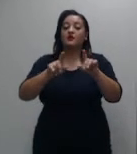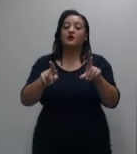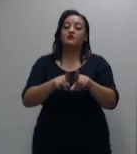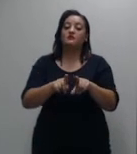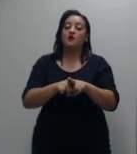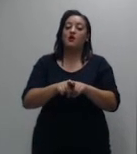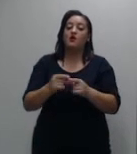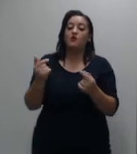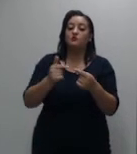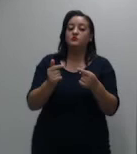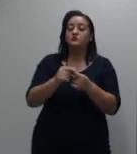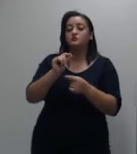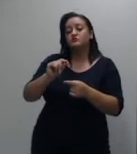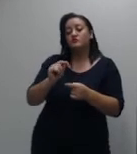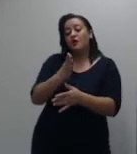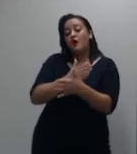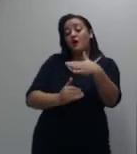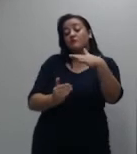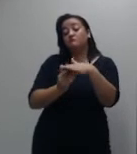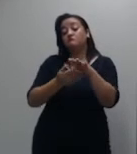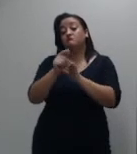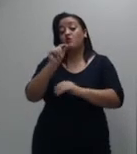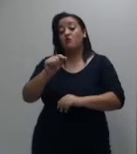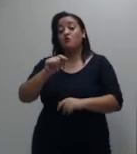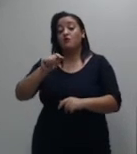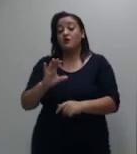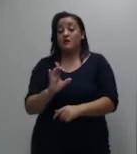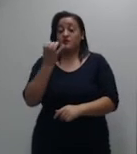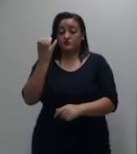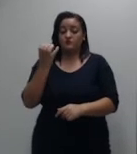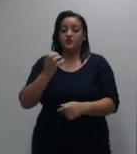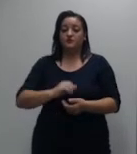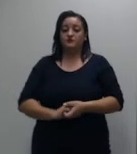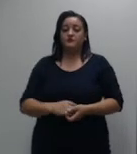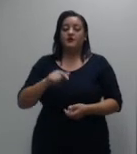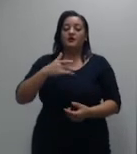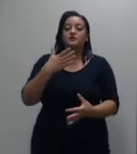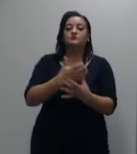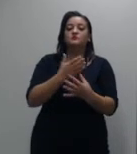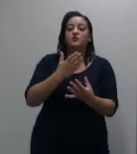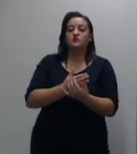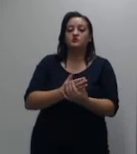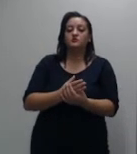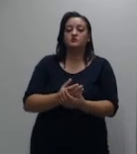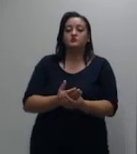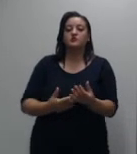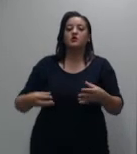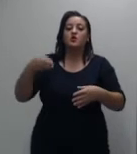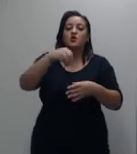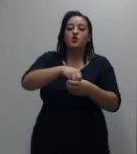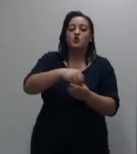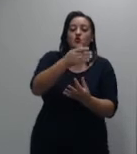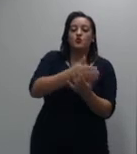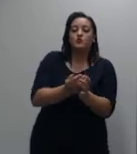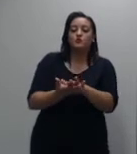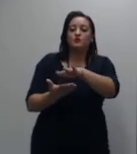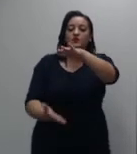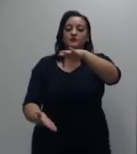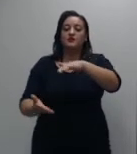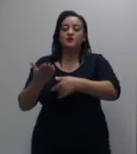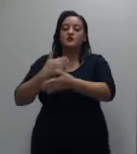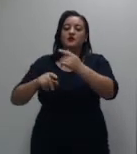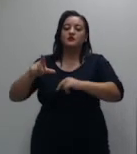objetivo detectar O que foi decidido essa ação foi por juntado aos autos tempos atrás já